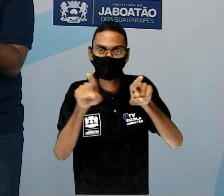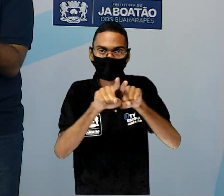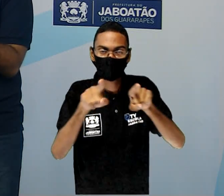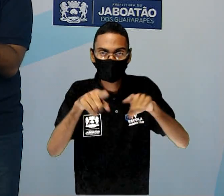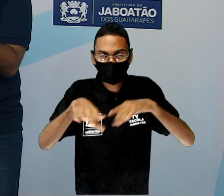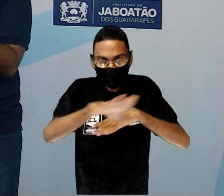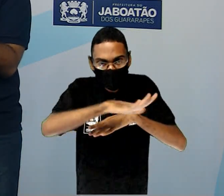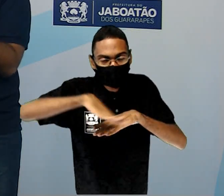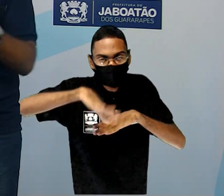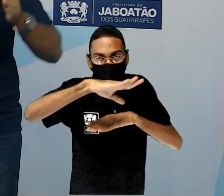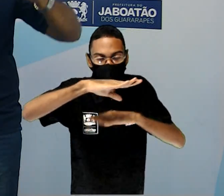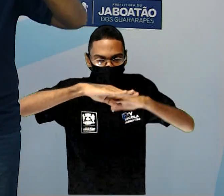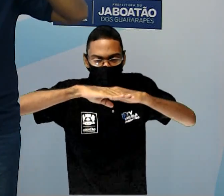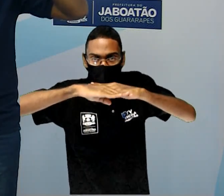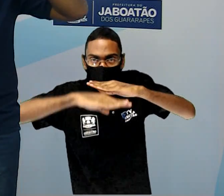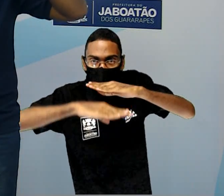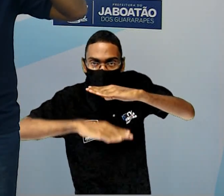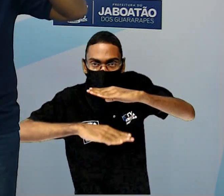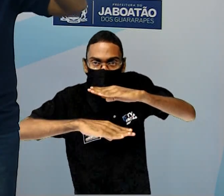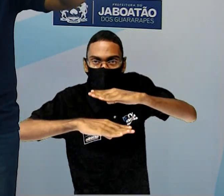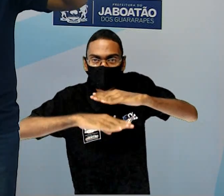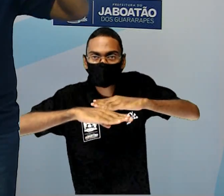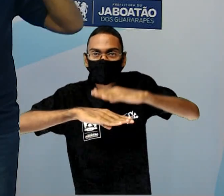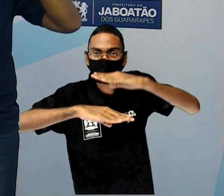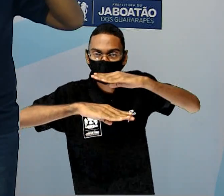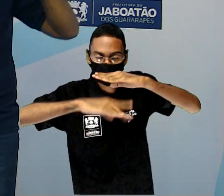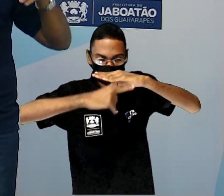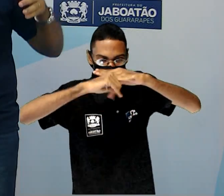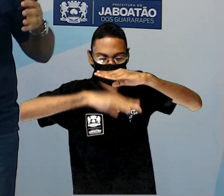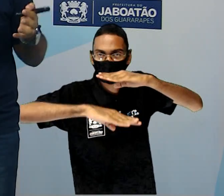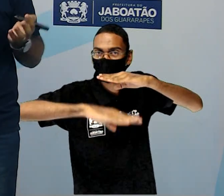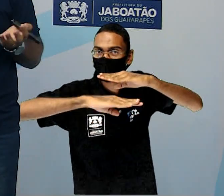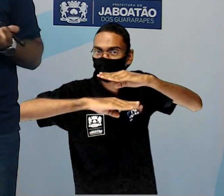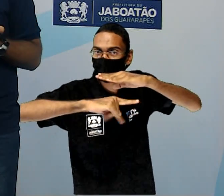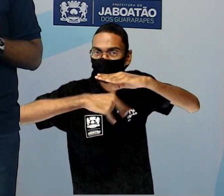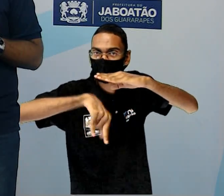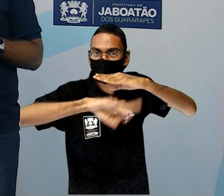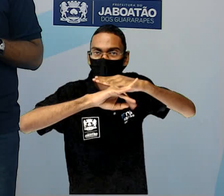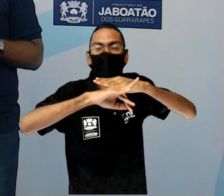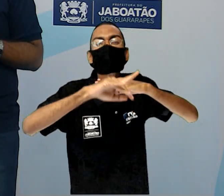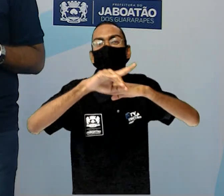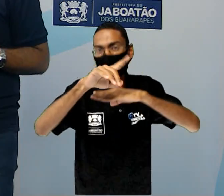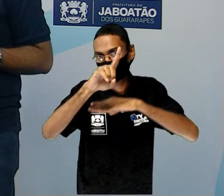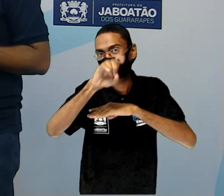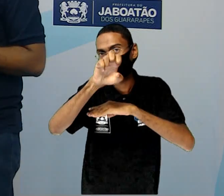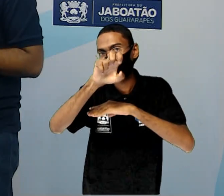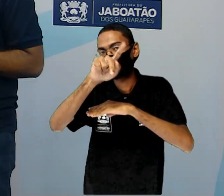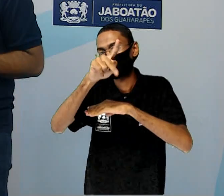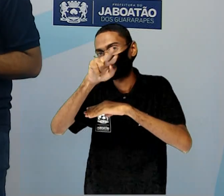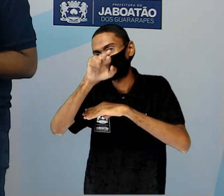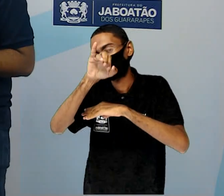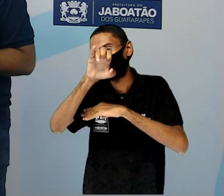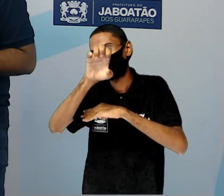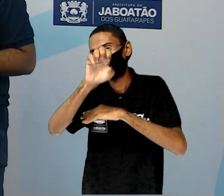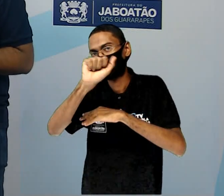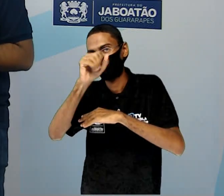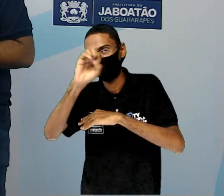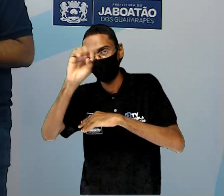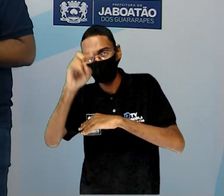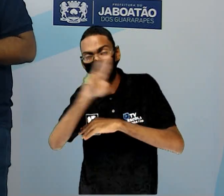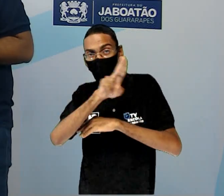mais baixa do que essa área ao entorno é chamada de depressão, tá? Se for no